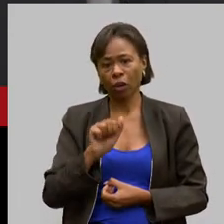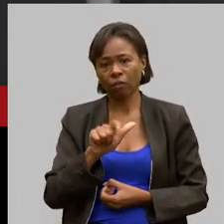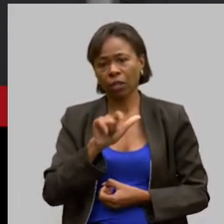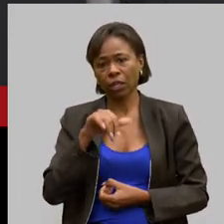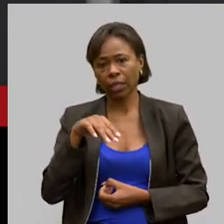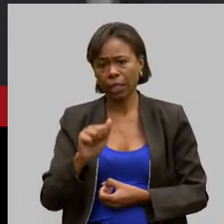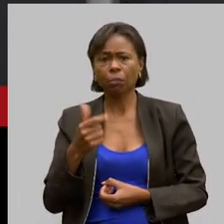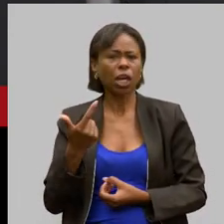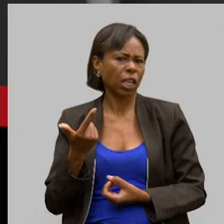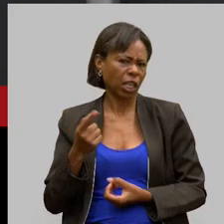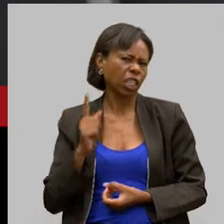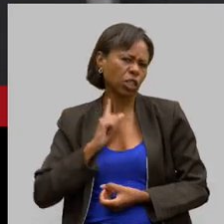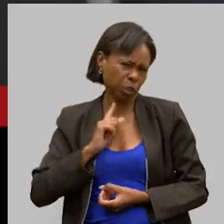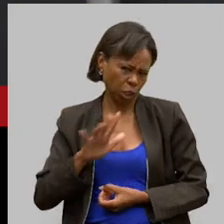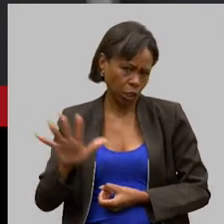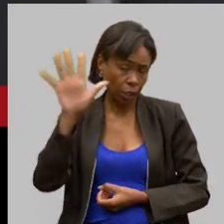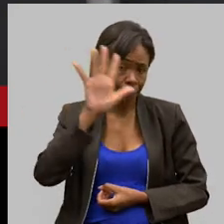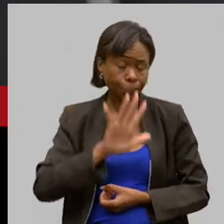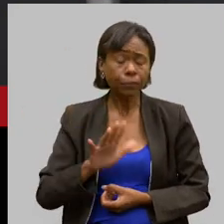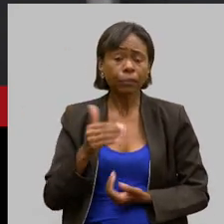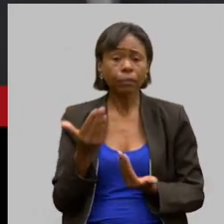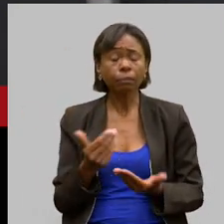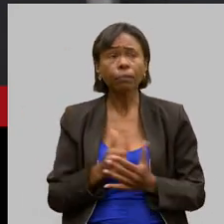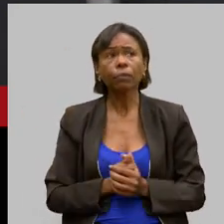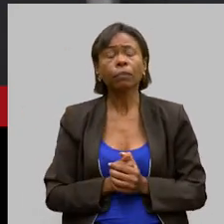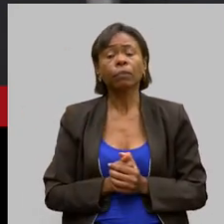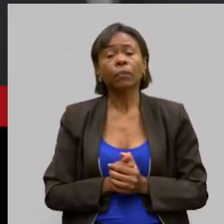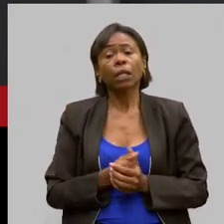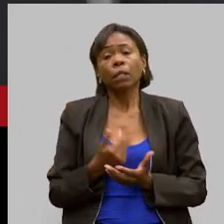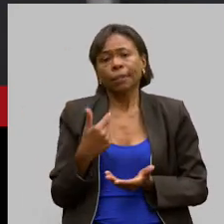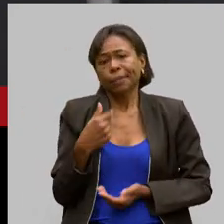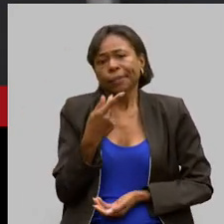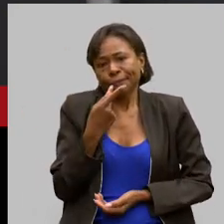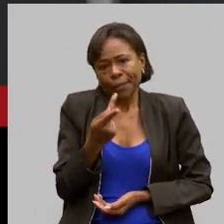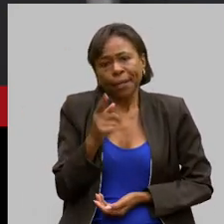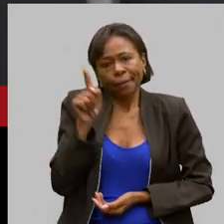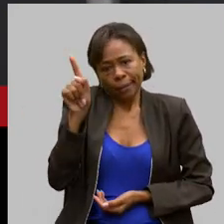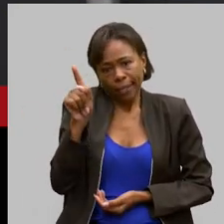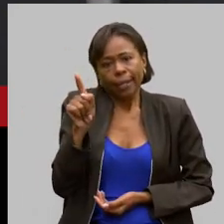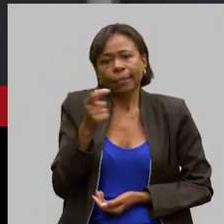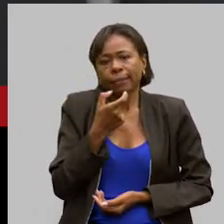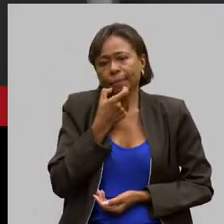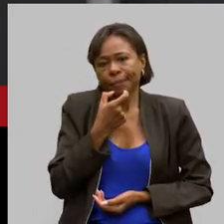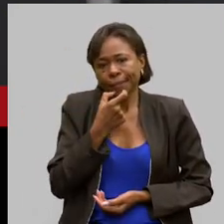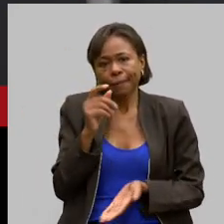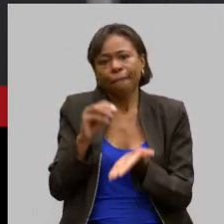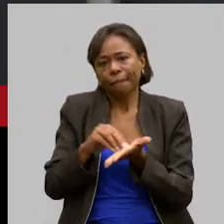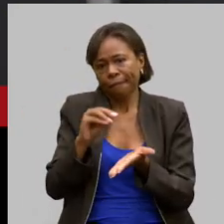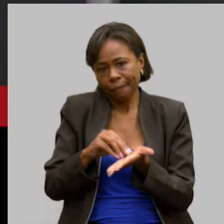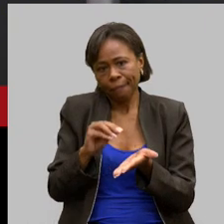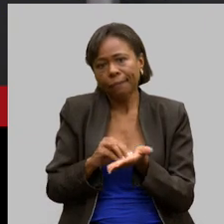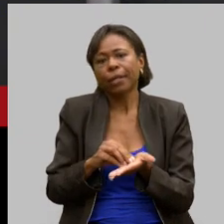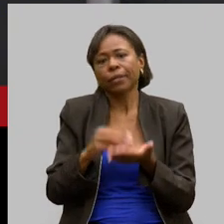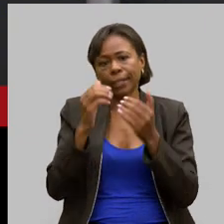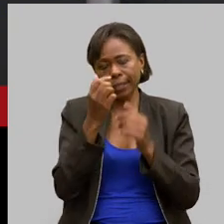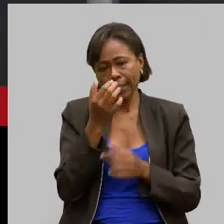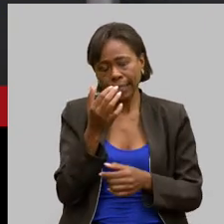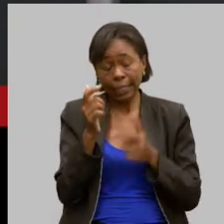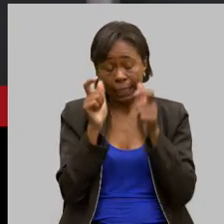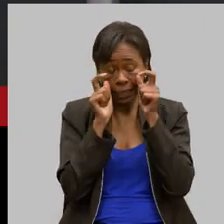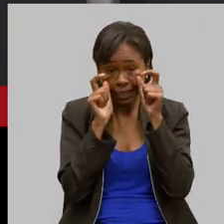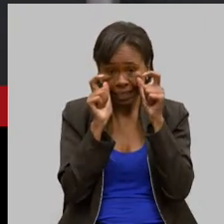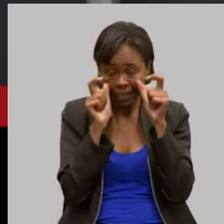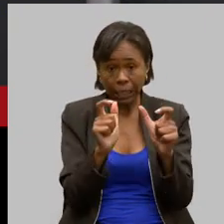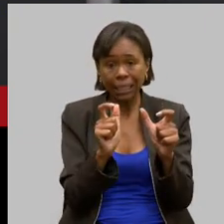Me desculpa pessoal então eu quero aqui denunciar esse descaso da Prefeitura de Nova Lima com relação às políticas e a promoção de políticas